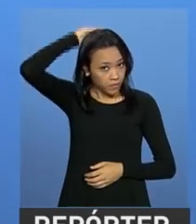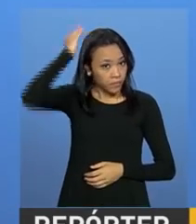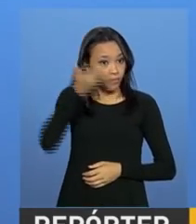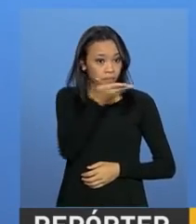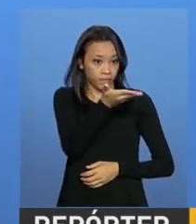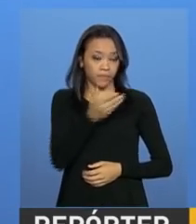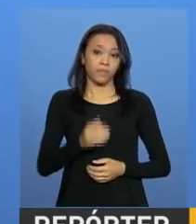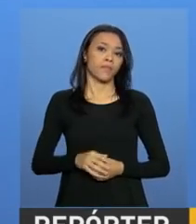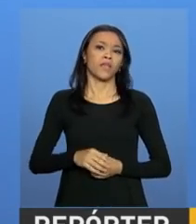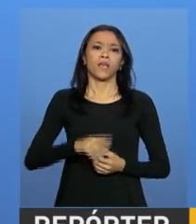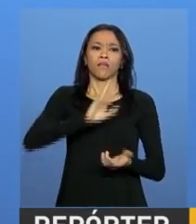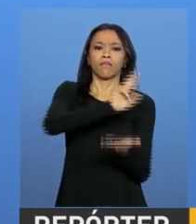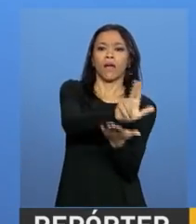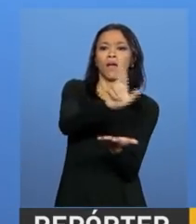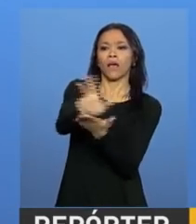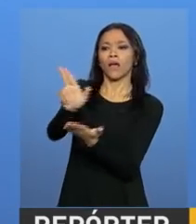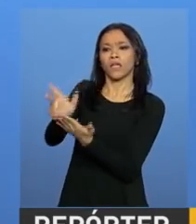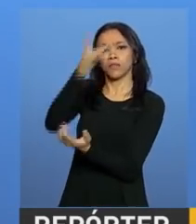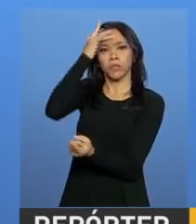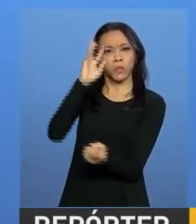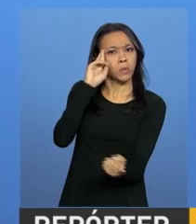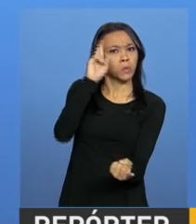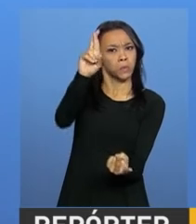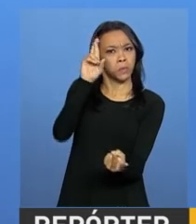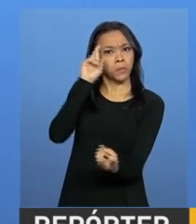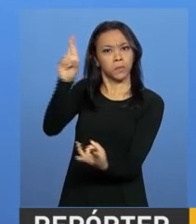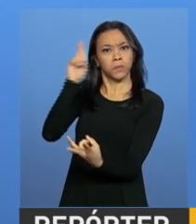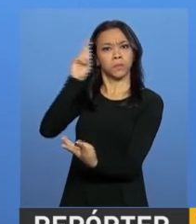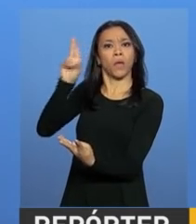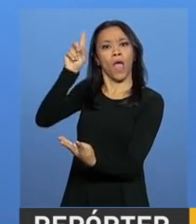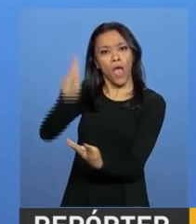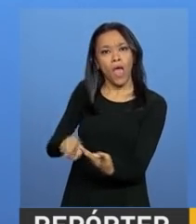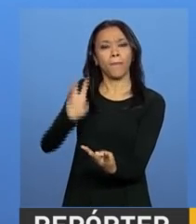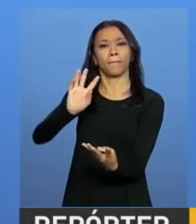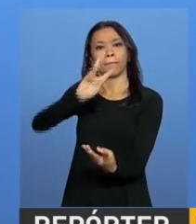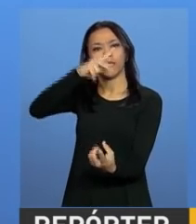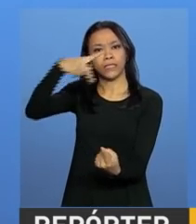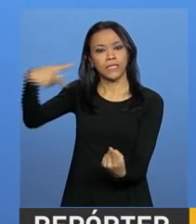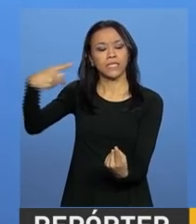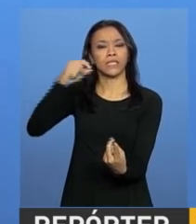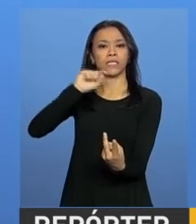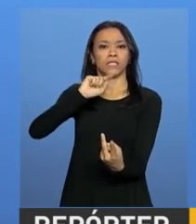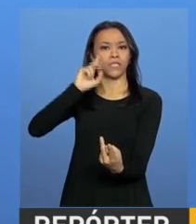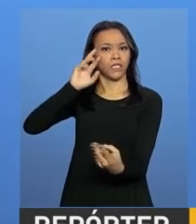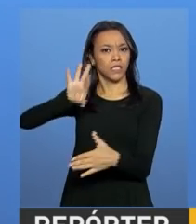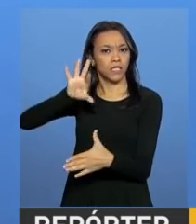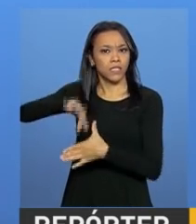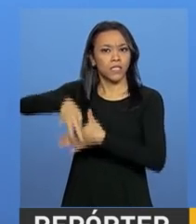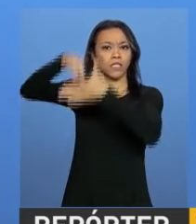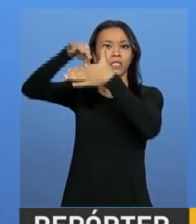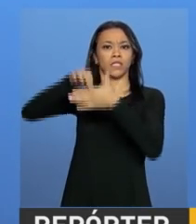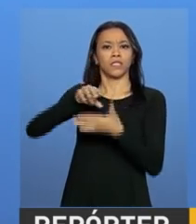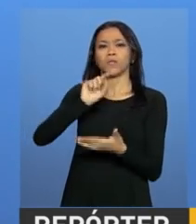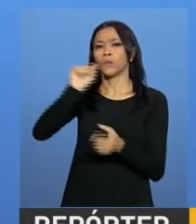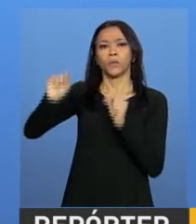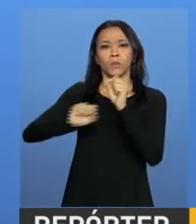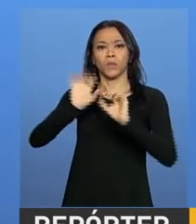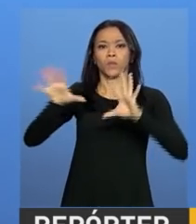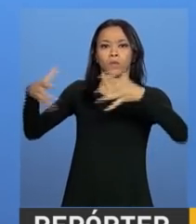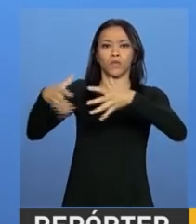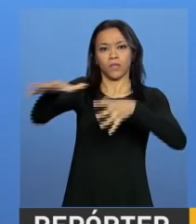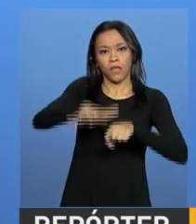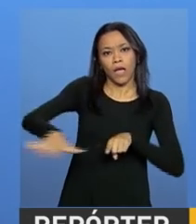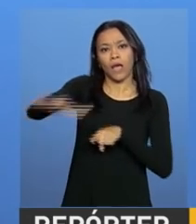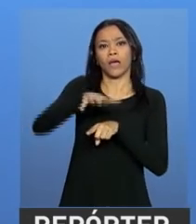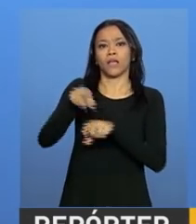lideranças que estão aqui são presidentes nacionais são lideranças que representam a agricultura temos